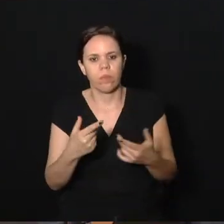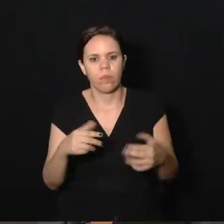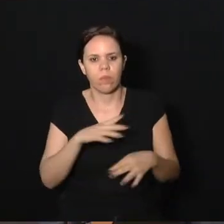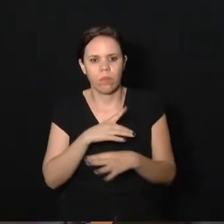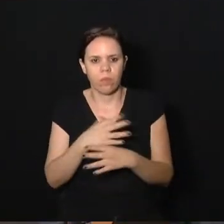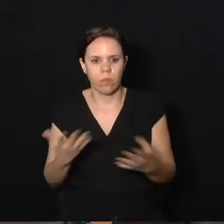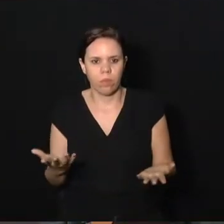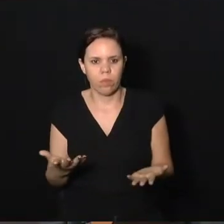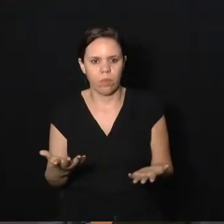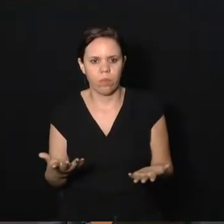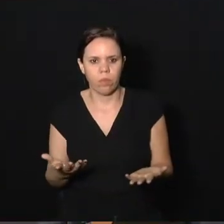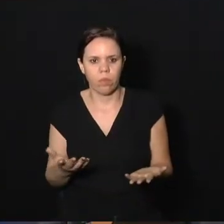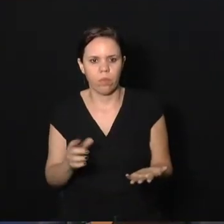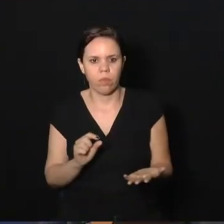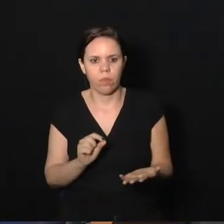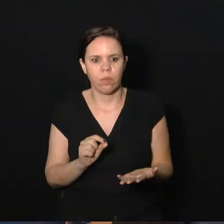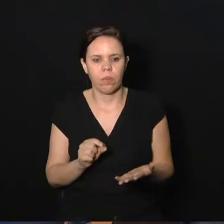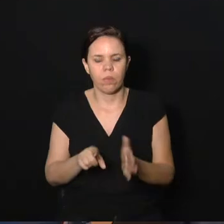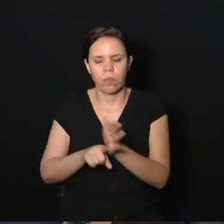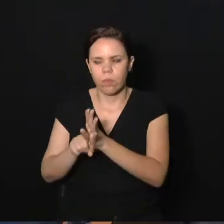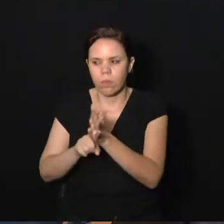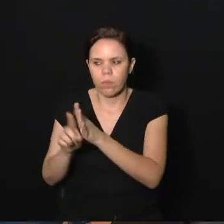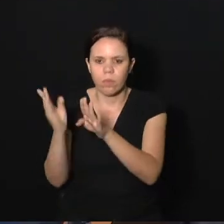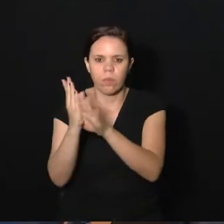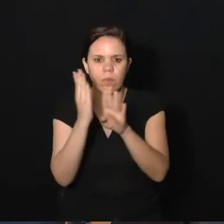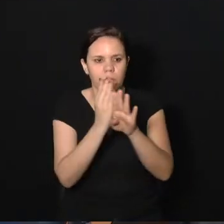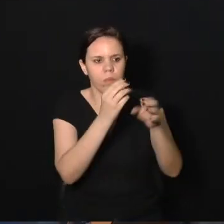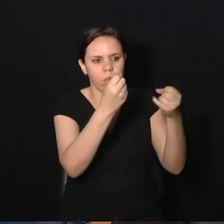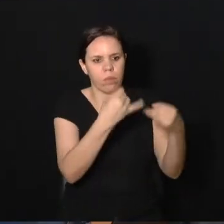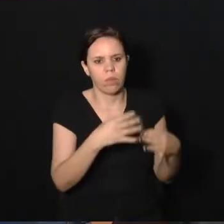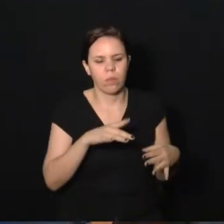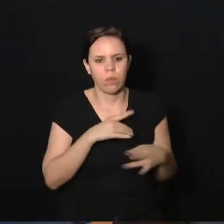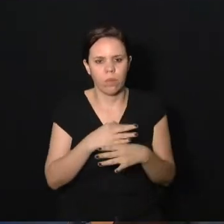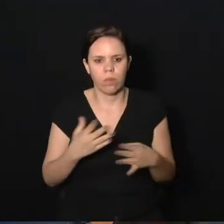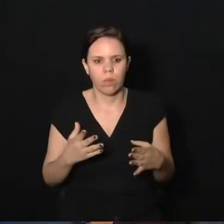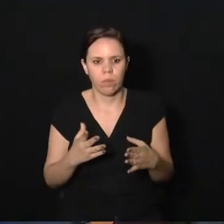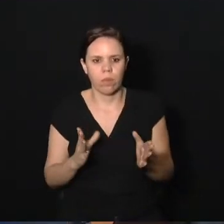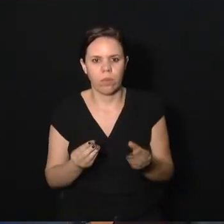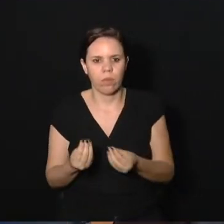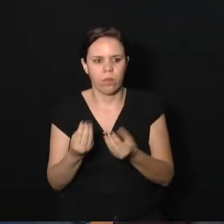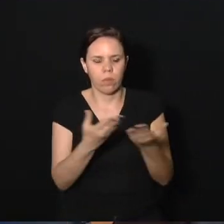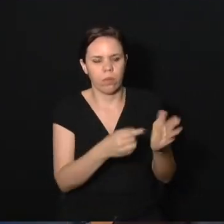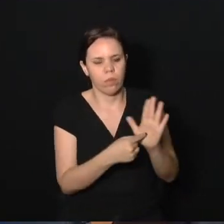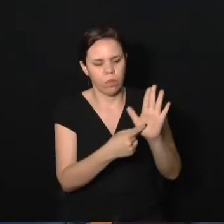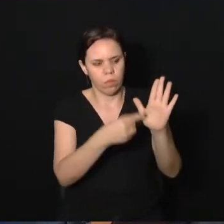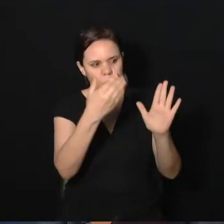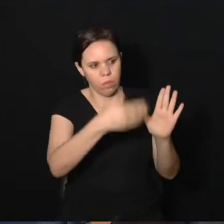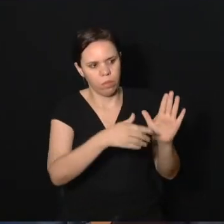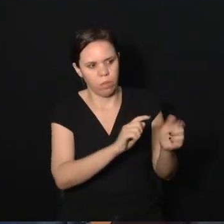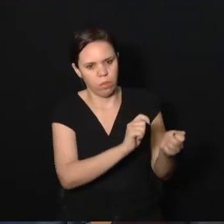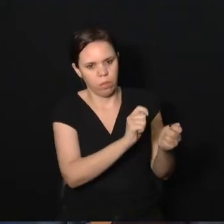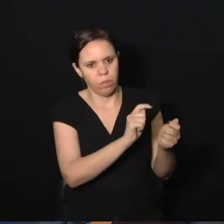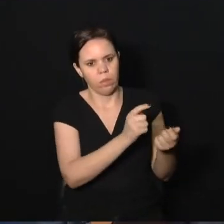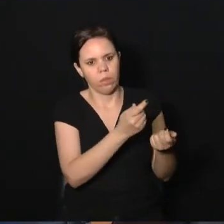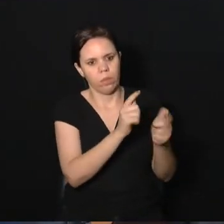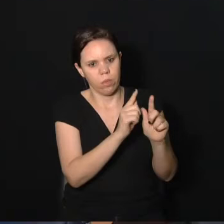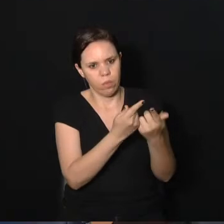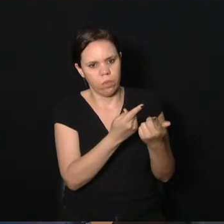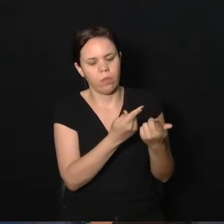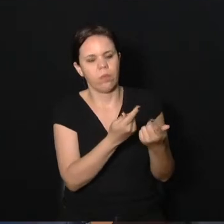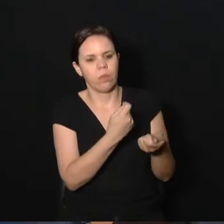cidade, de mapear o que está sendo comentado da cidade no Facebook para poder direcionar a gestão pública. Então, isso está tendo muito. Tem